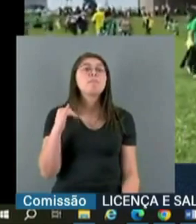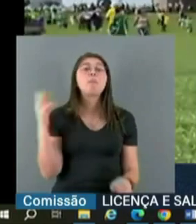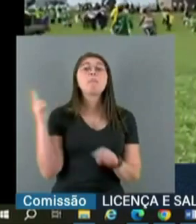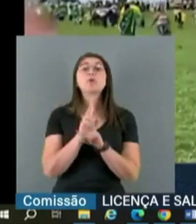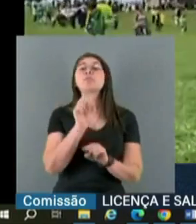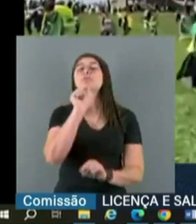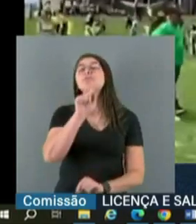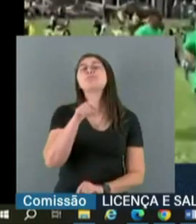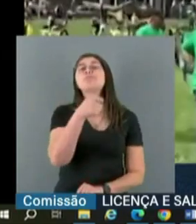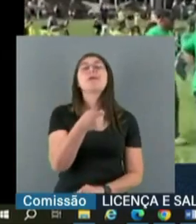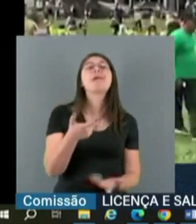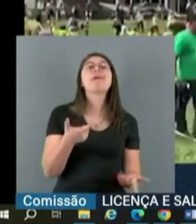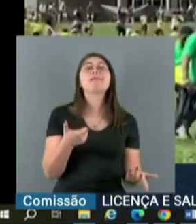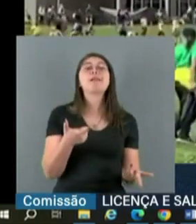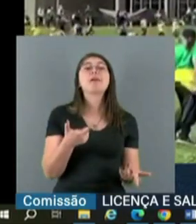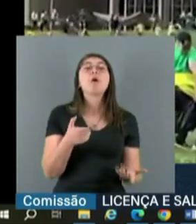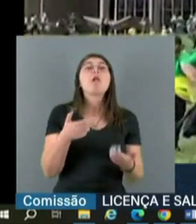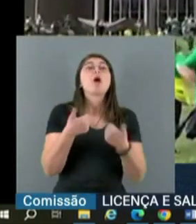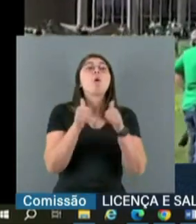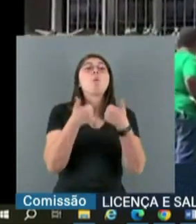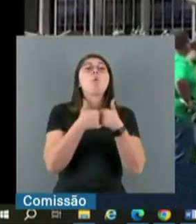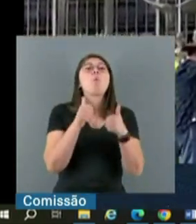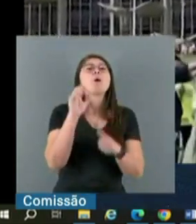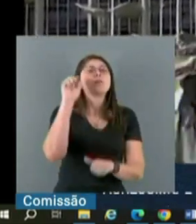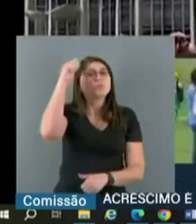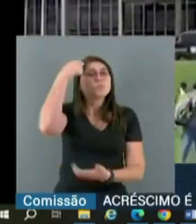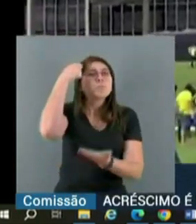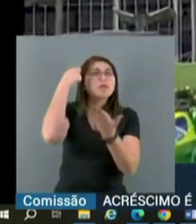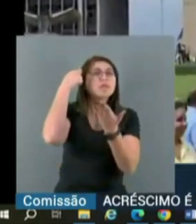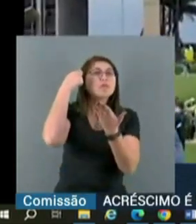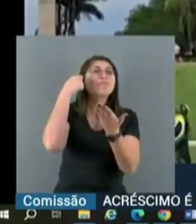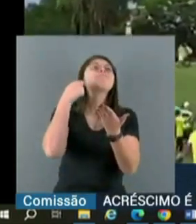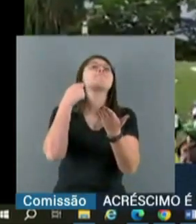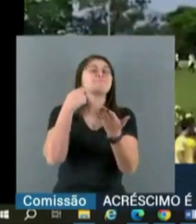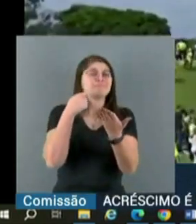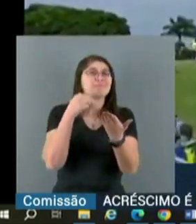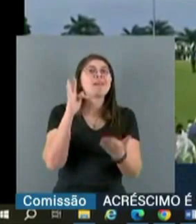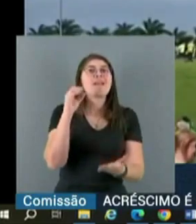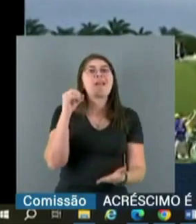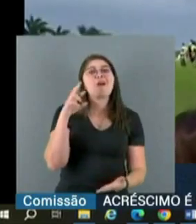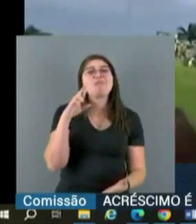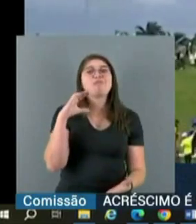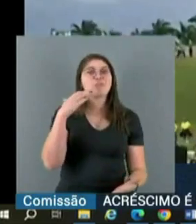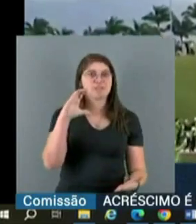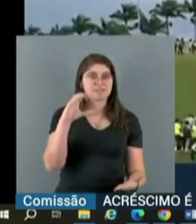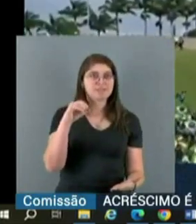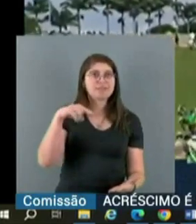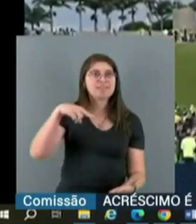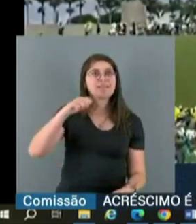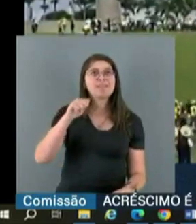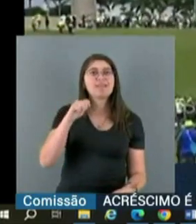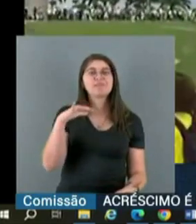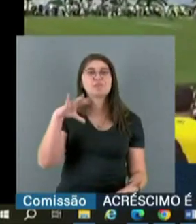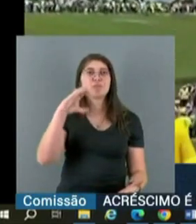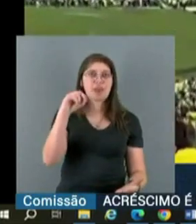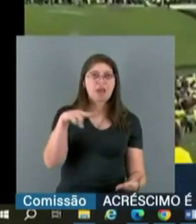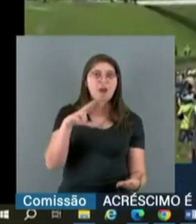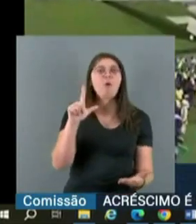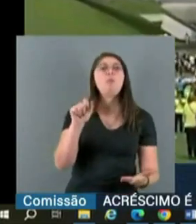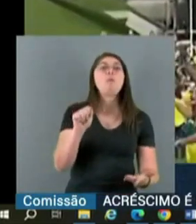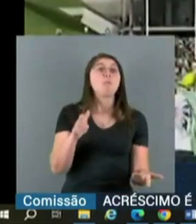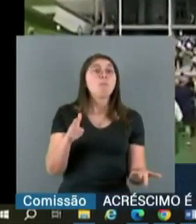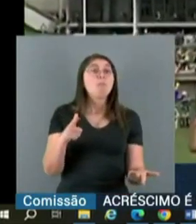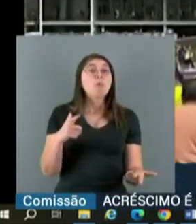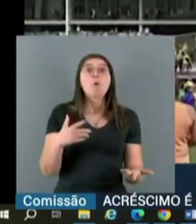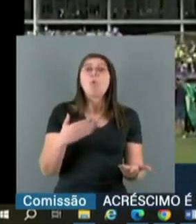ministra lá tá vendo aquele ônibus Preto lá Força Nacional todo mundo mobilizado o pau já começando a cantar